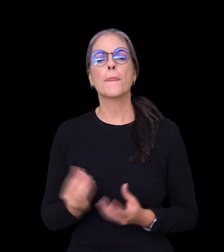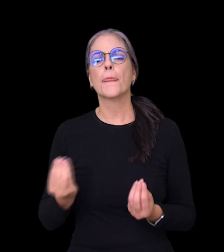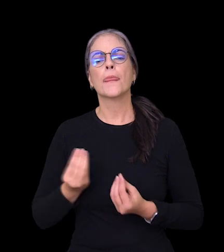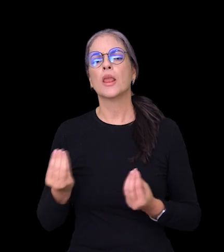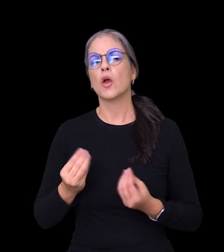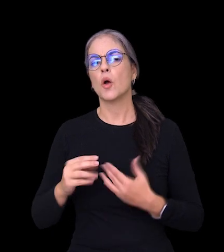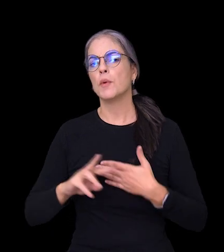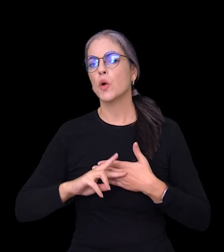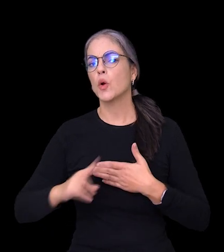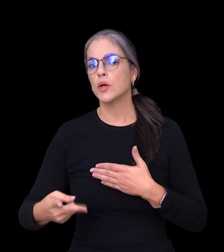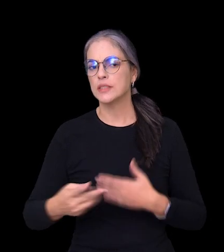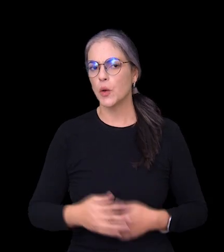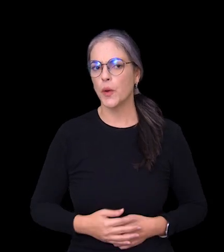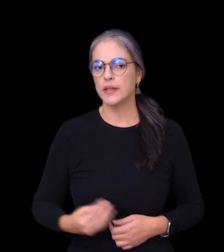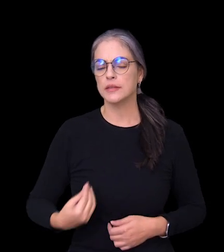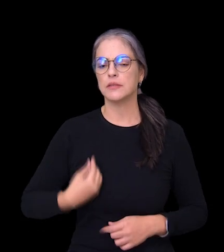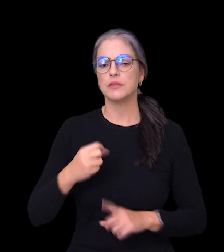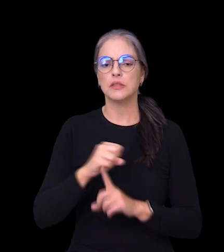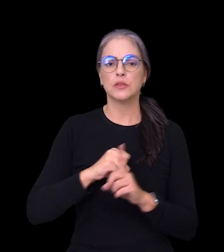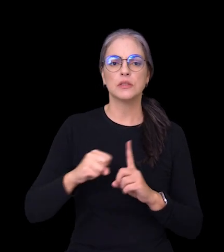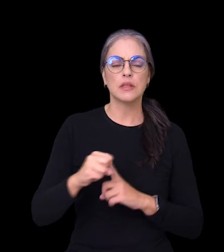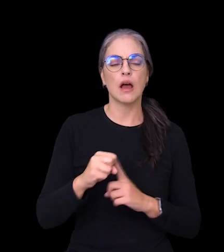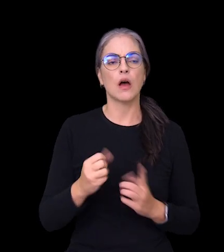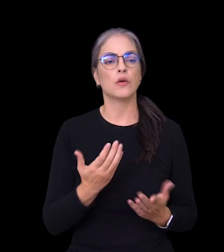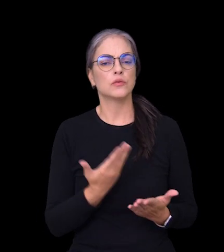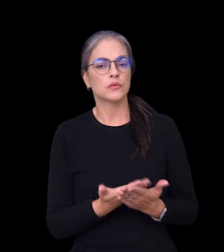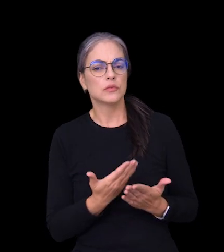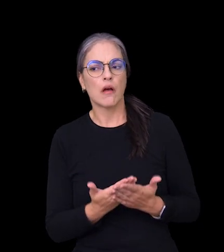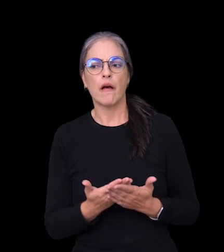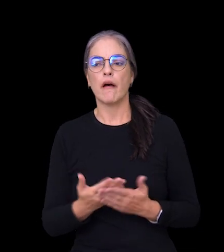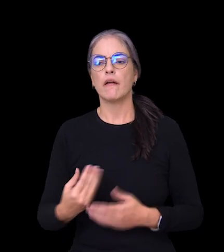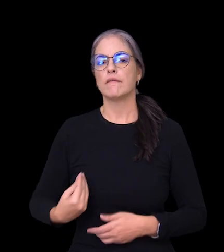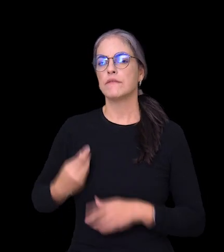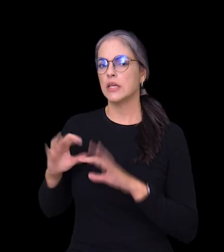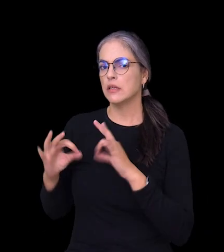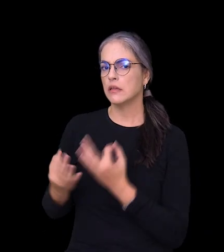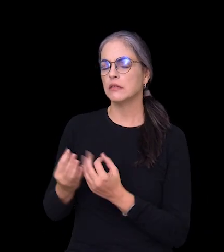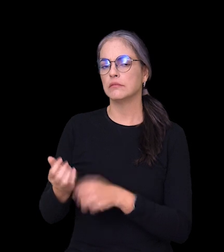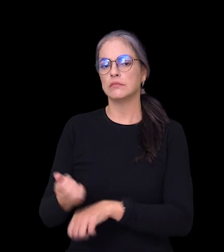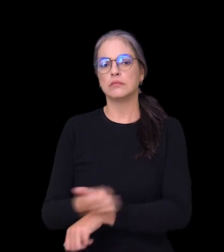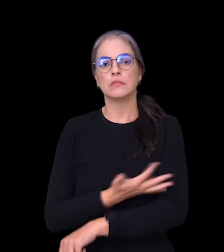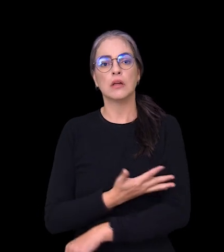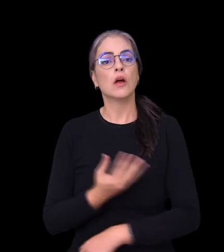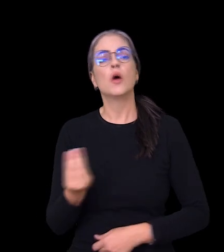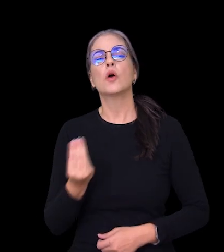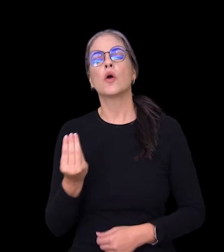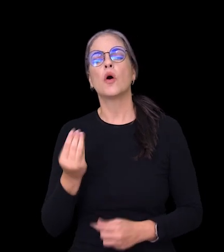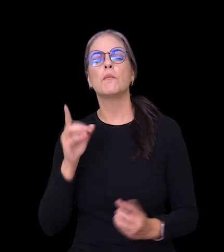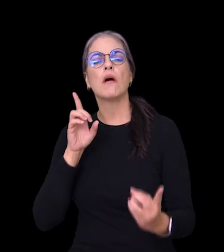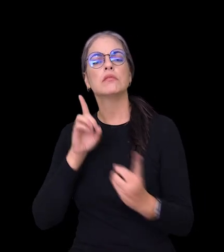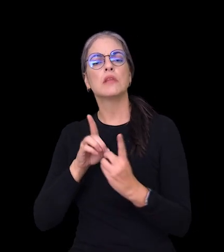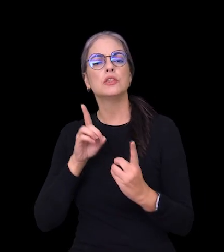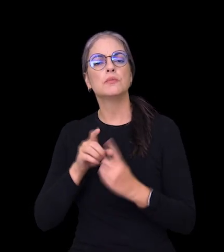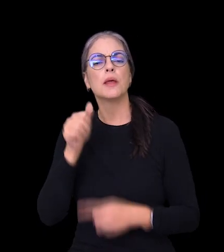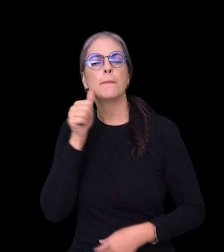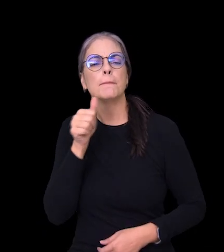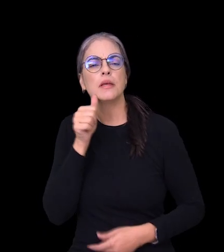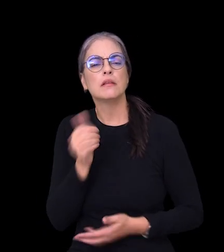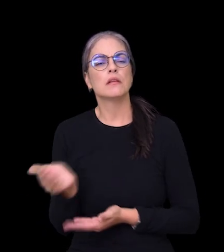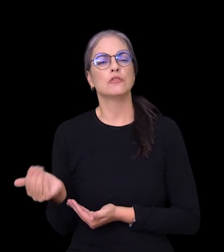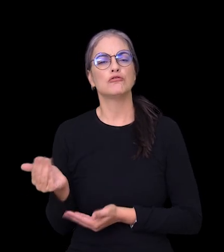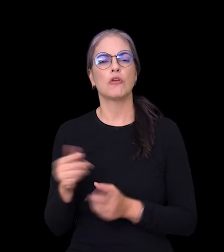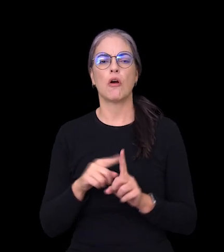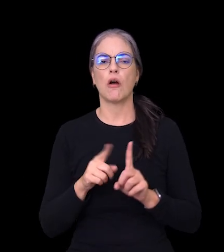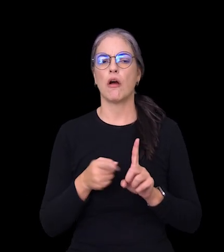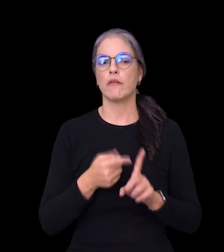desenvolvimento educacional e emocional? Como é a rede de atendimento de meninas menores de 14 anos que engravidam?